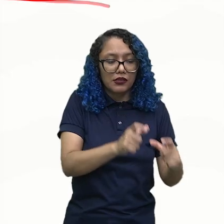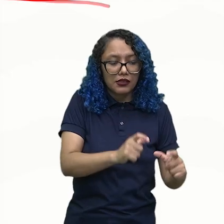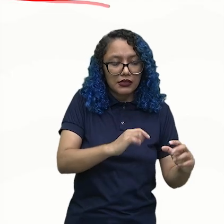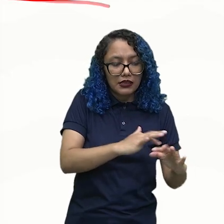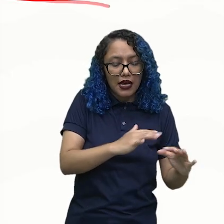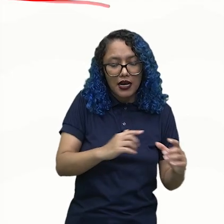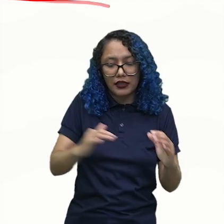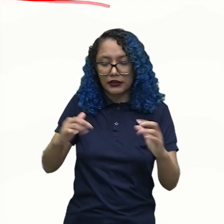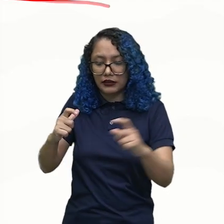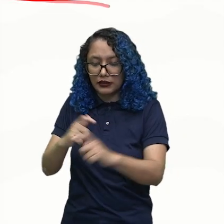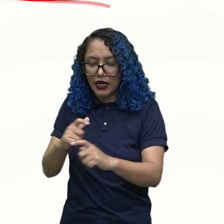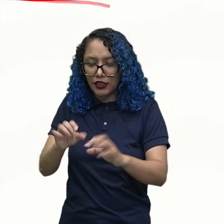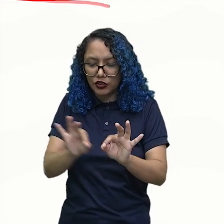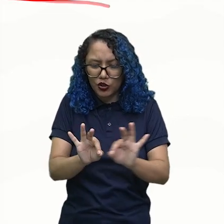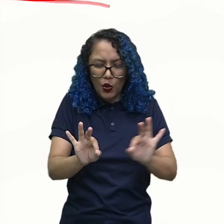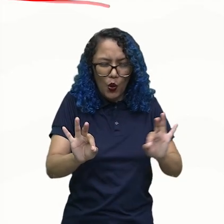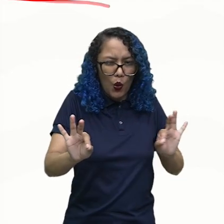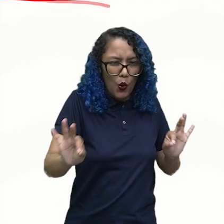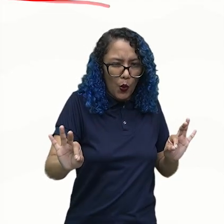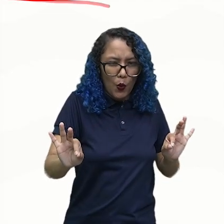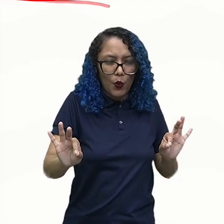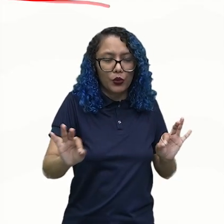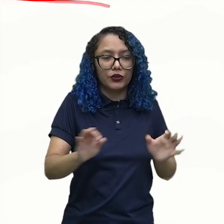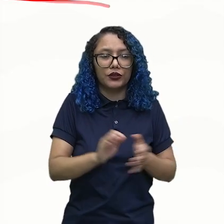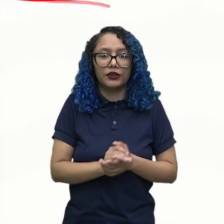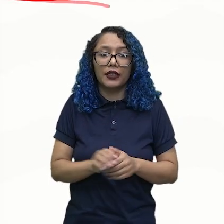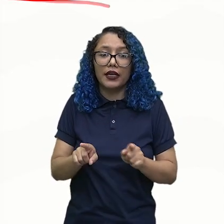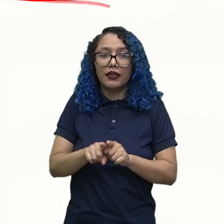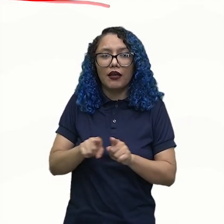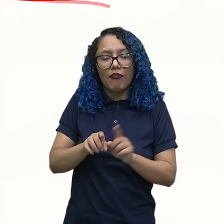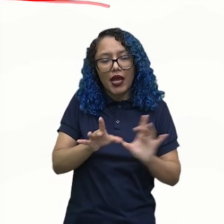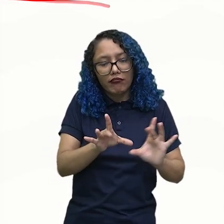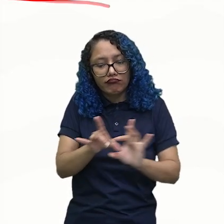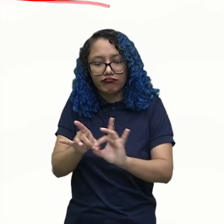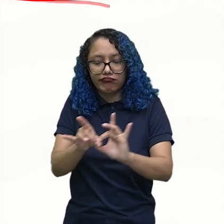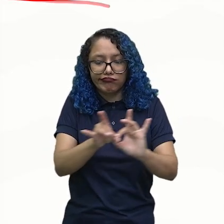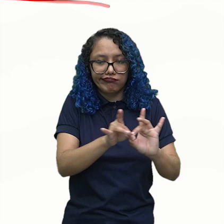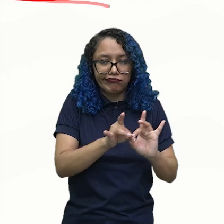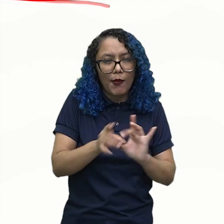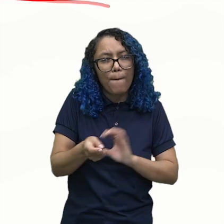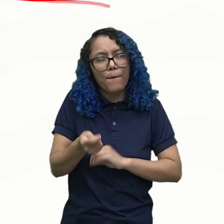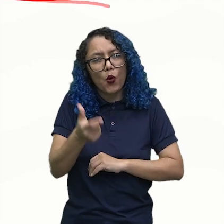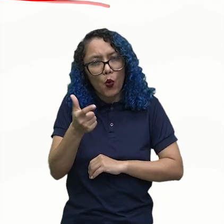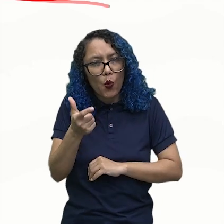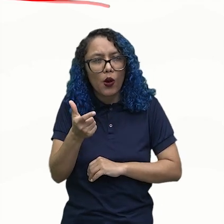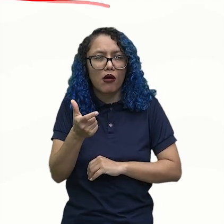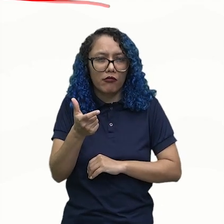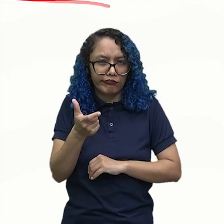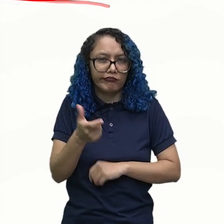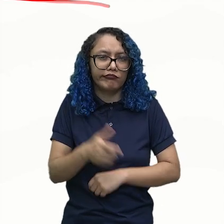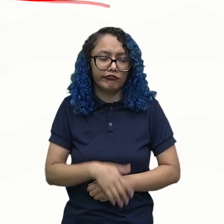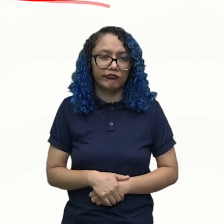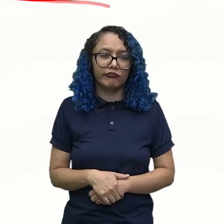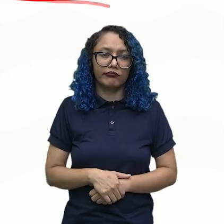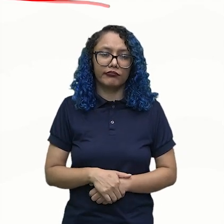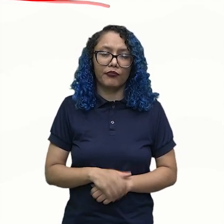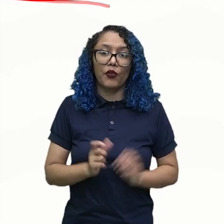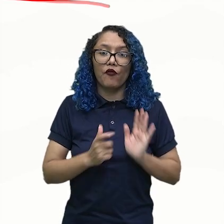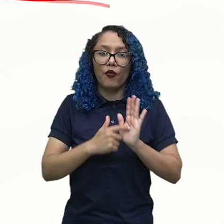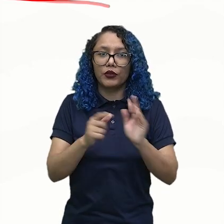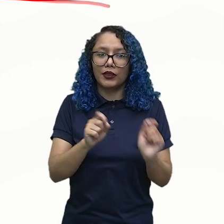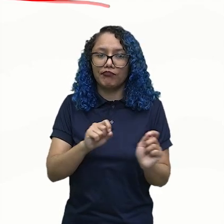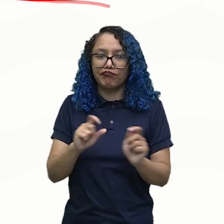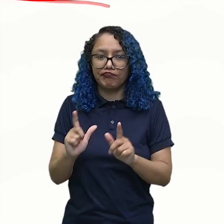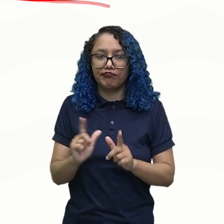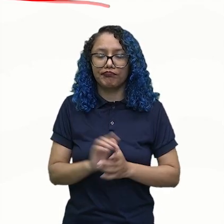geográficas entre as cidades e menor integração entre elas, tá? Eu tenho aqui para vocês um